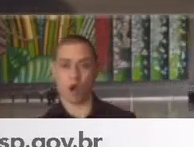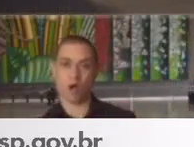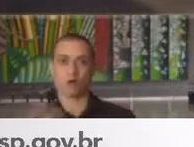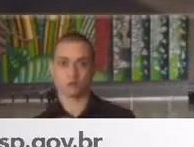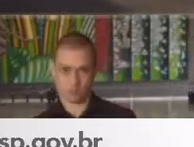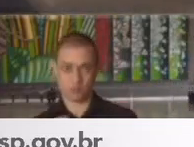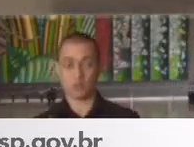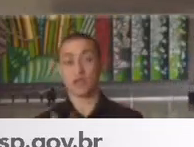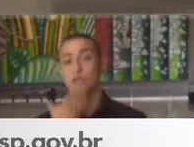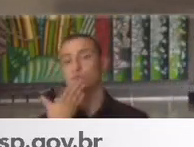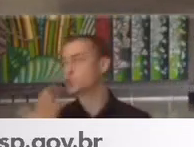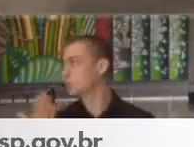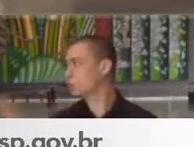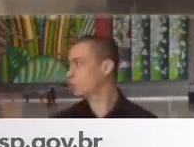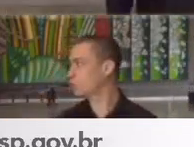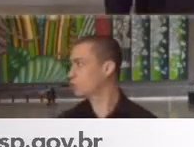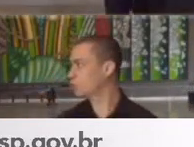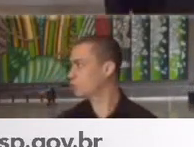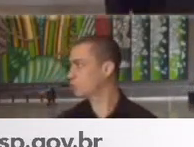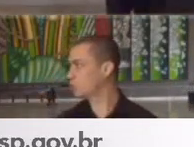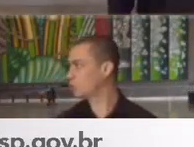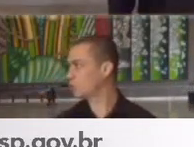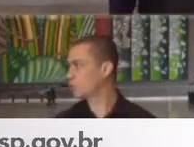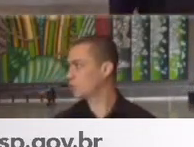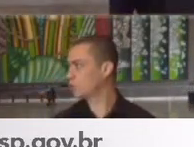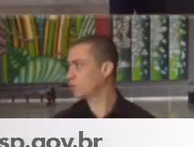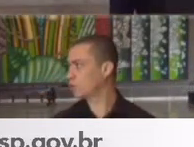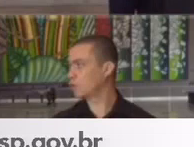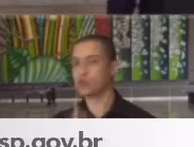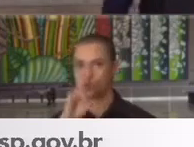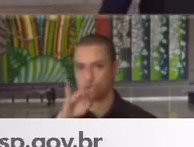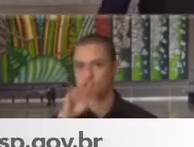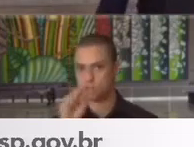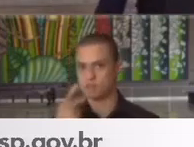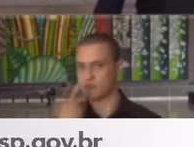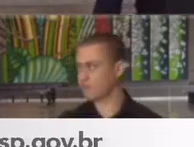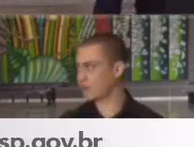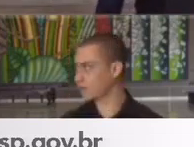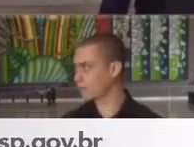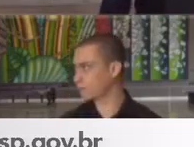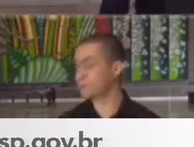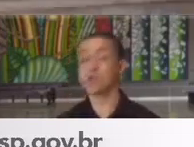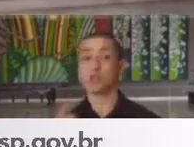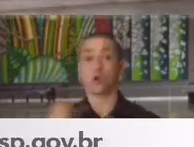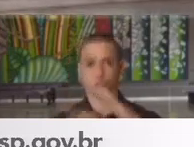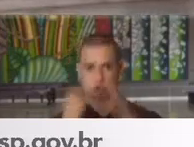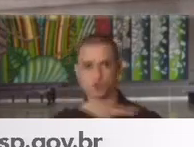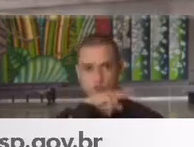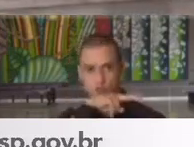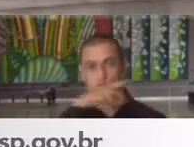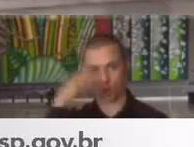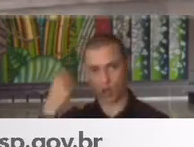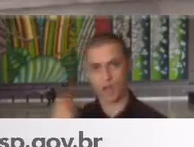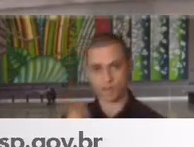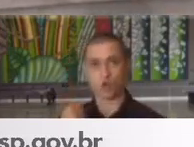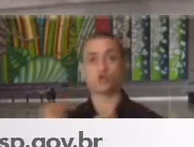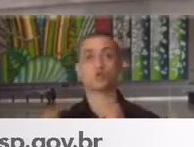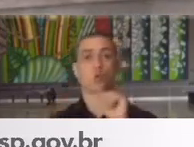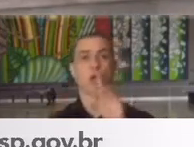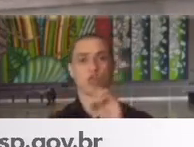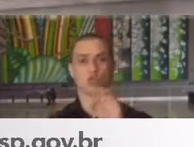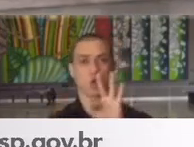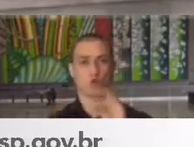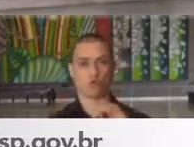pedir para o Sim, Dimas o Instituto Butantan, aqui, em apoio ao Instituto Adolfo Lutz, está montando